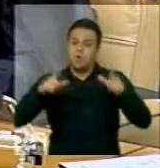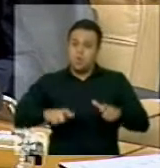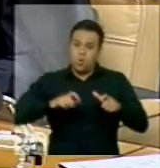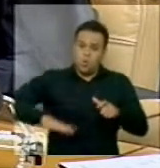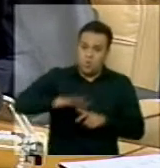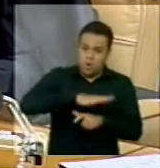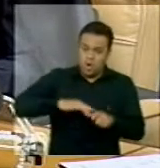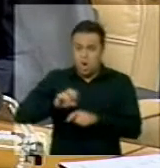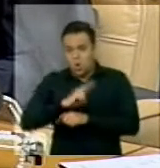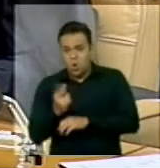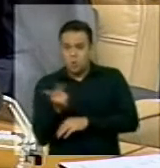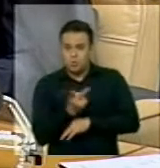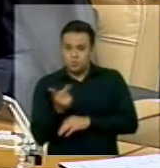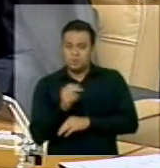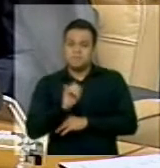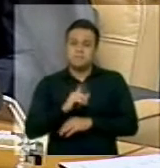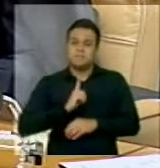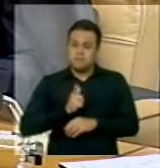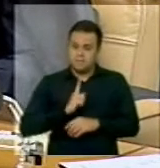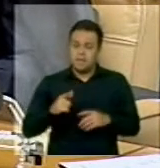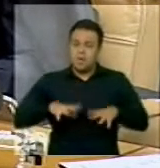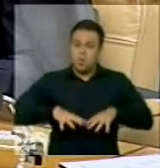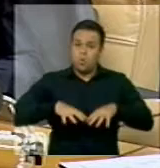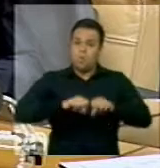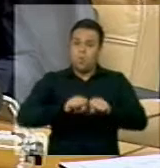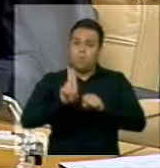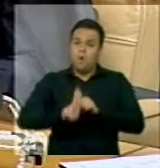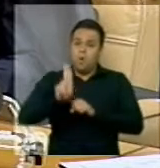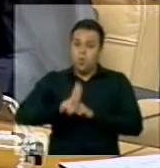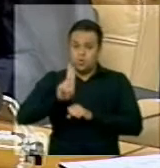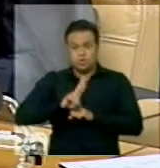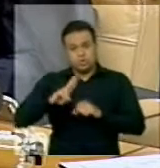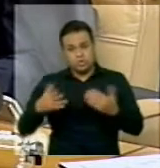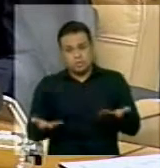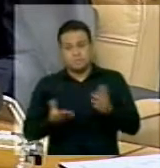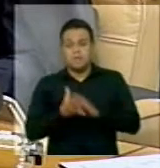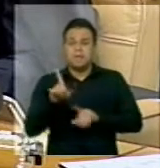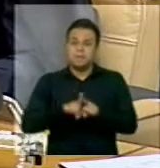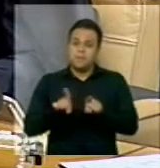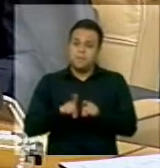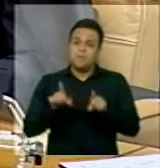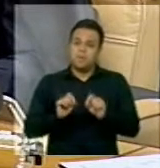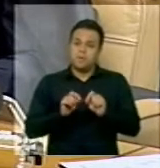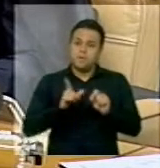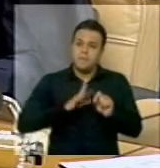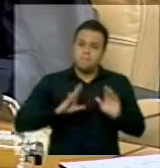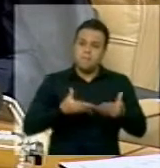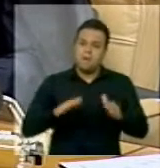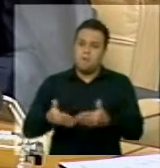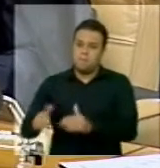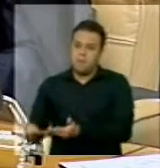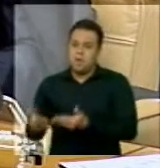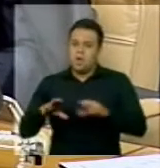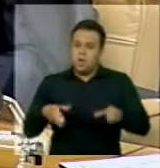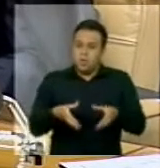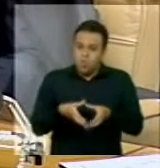ou com ambos, segundo os casos, que eles ocupam ou utilizam de alguma maneira, e particularmente os aspectos coletivos